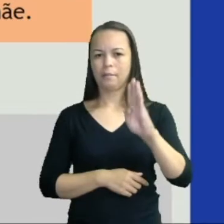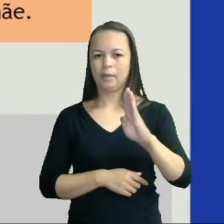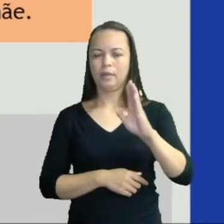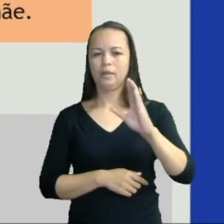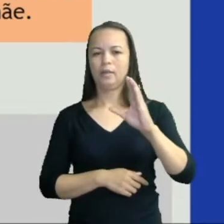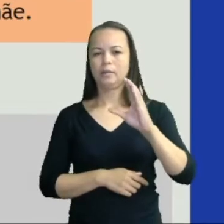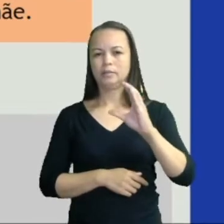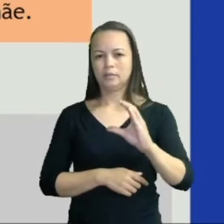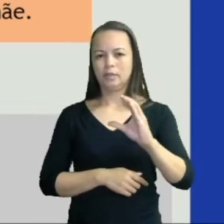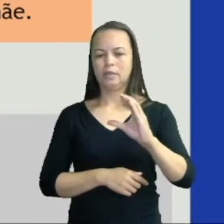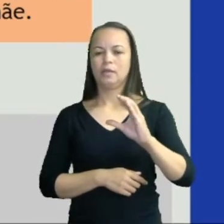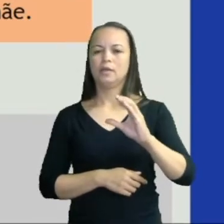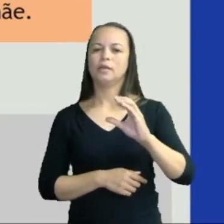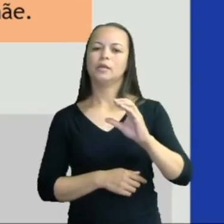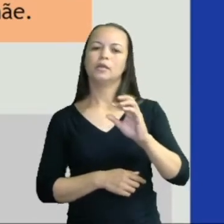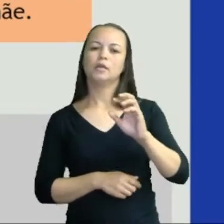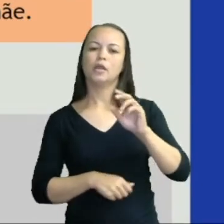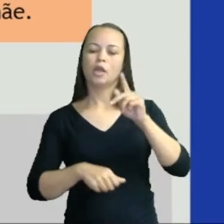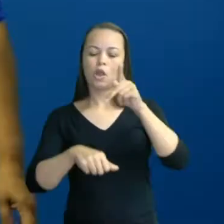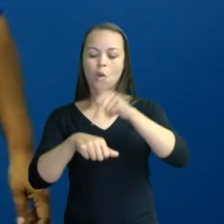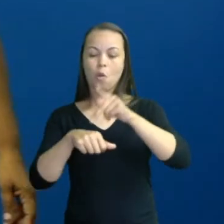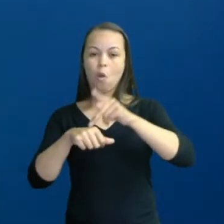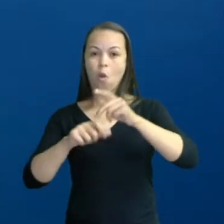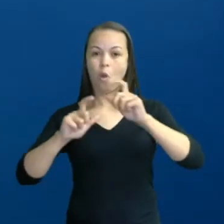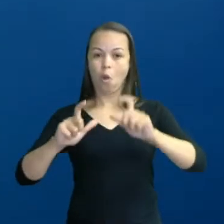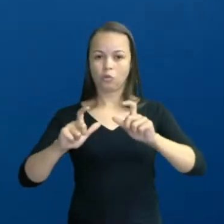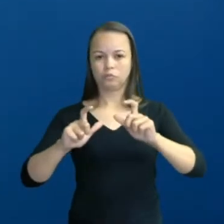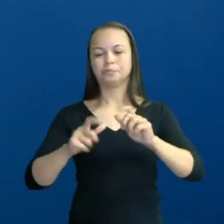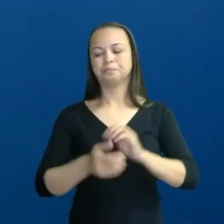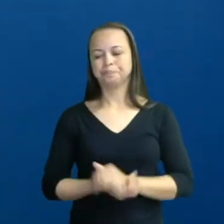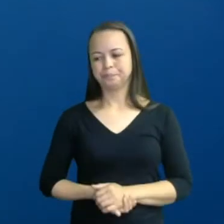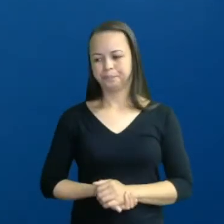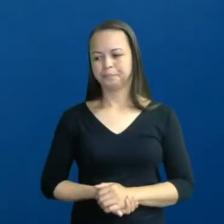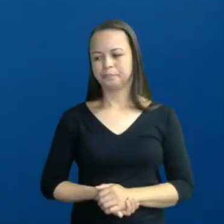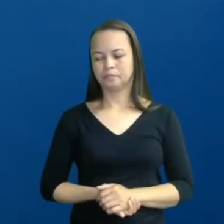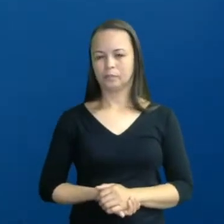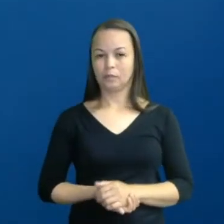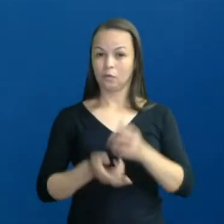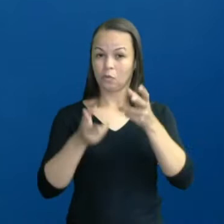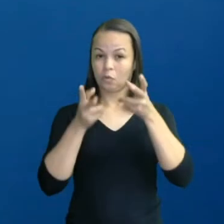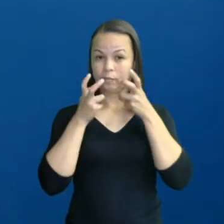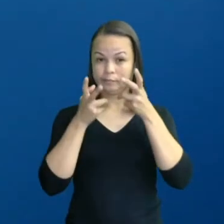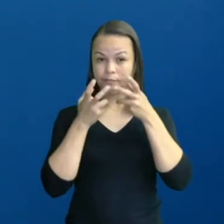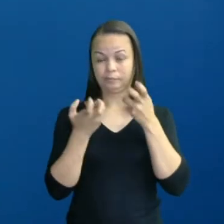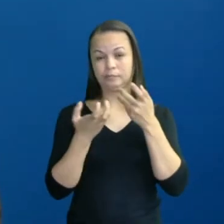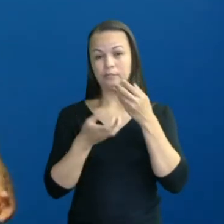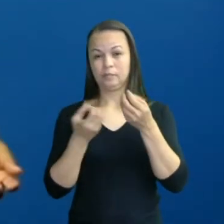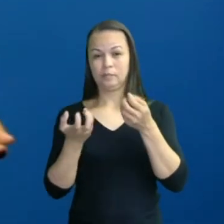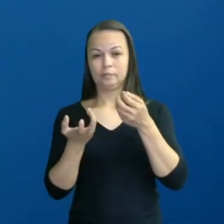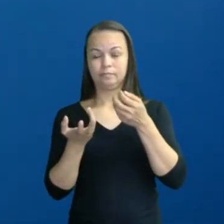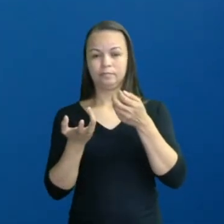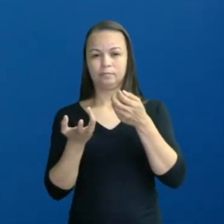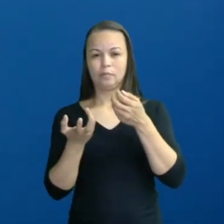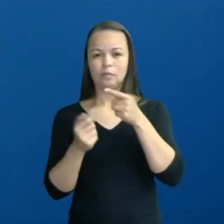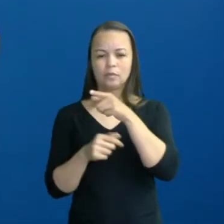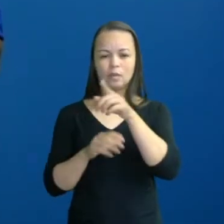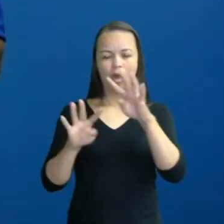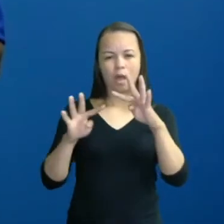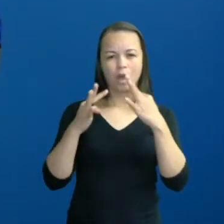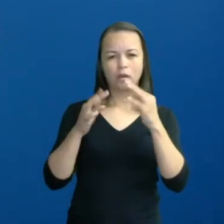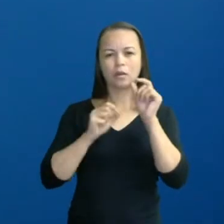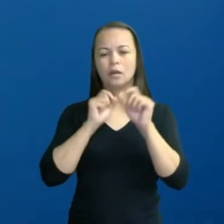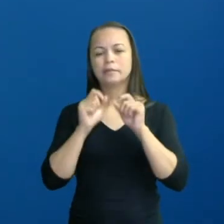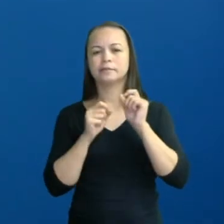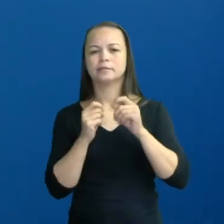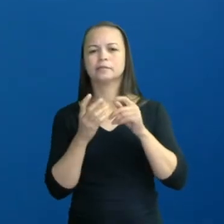C e rocha-mãe. Vejam só, eu queria chamar a atenção para incultáveis. Significa que,